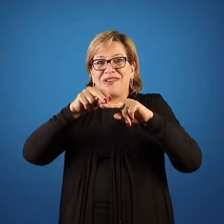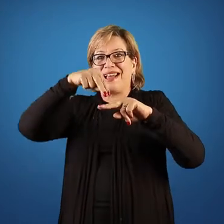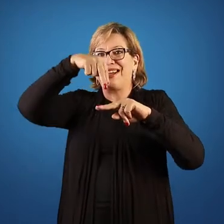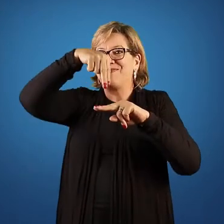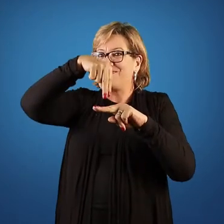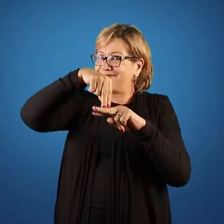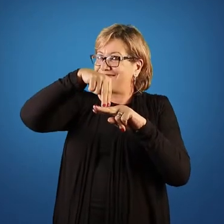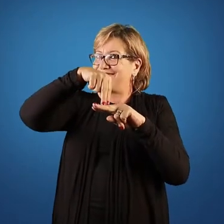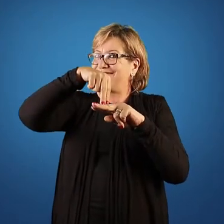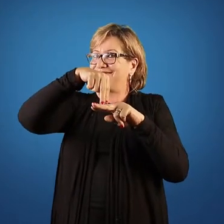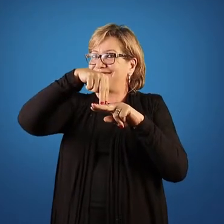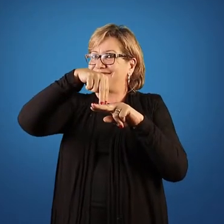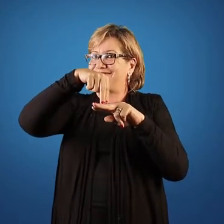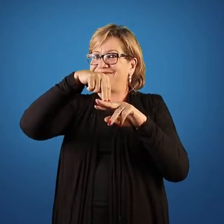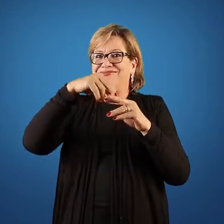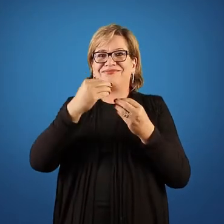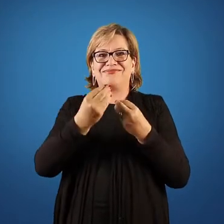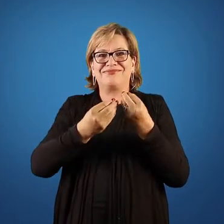trapézio.